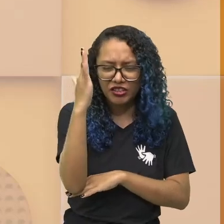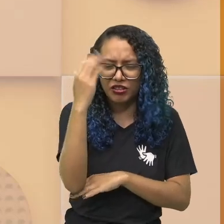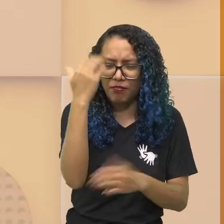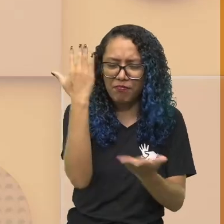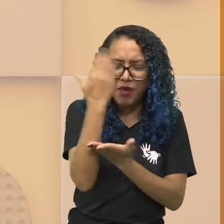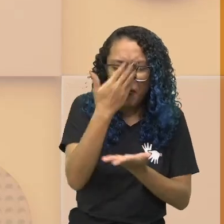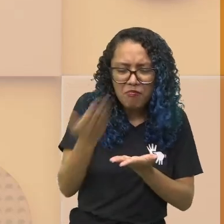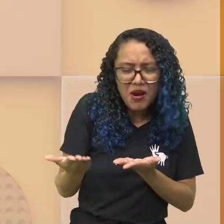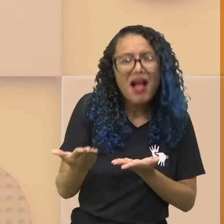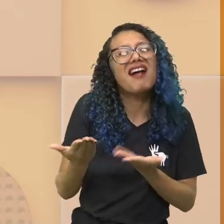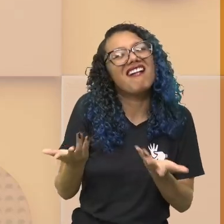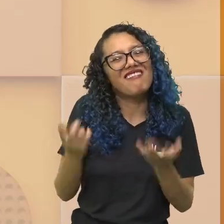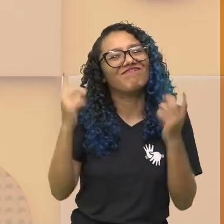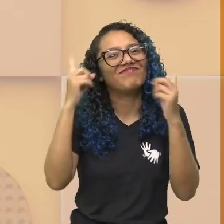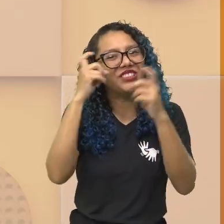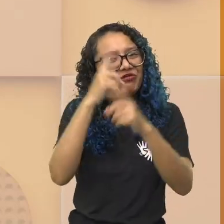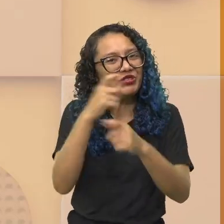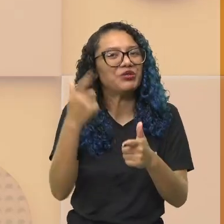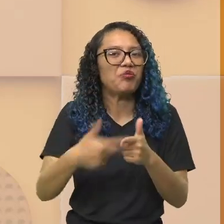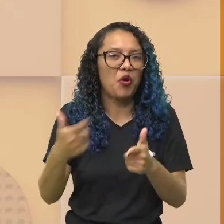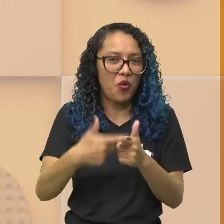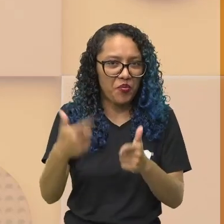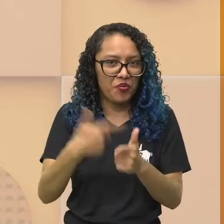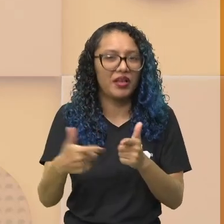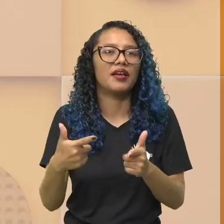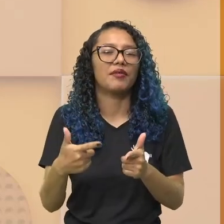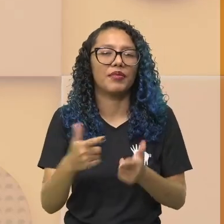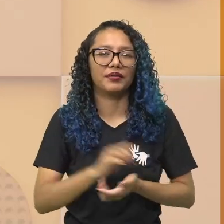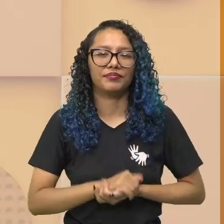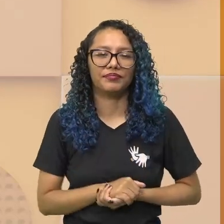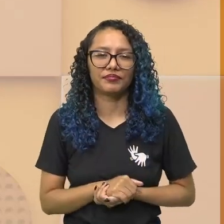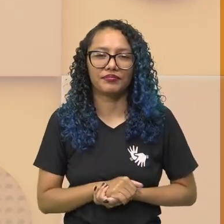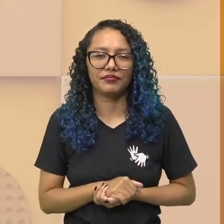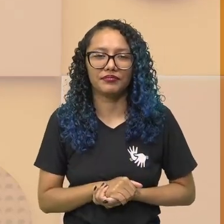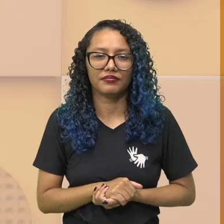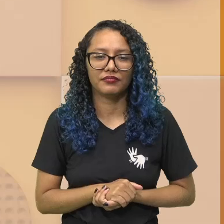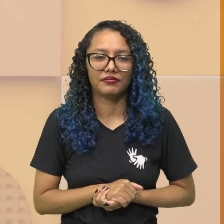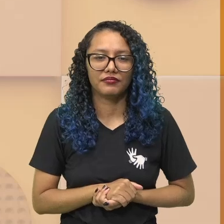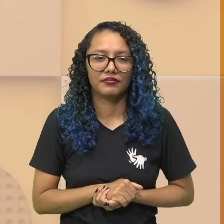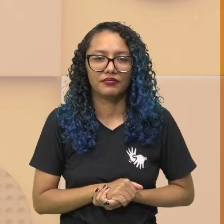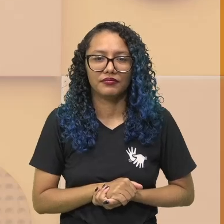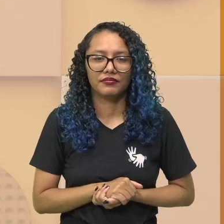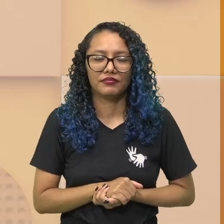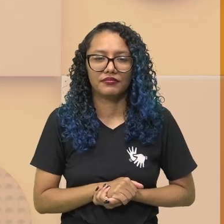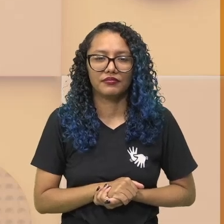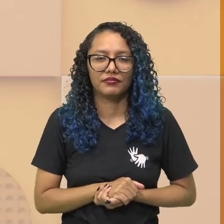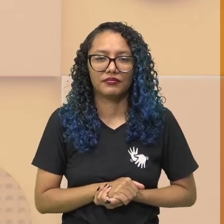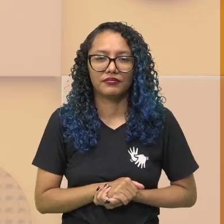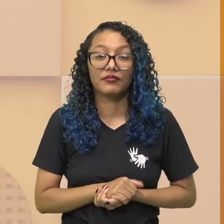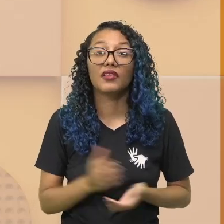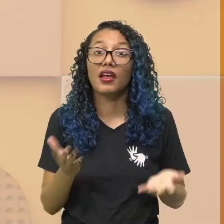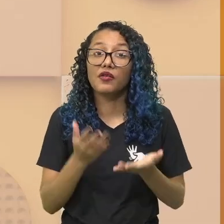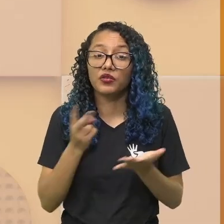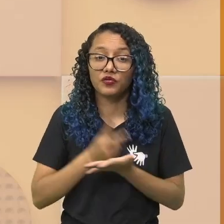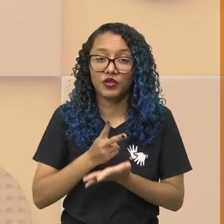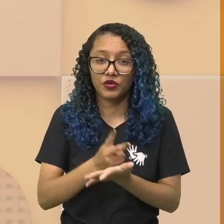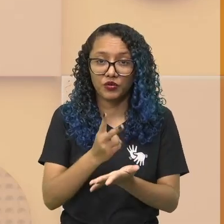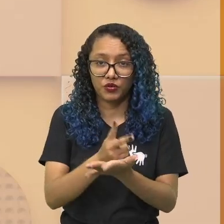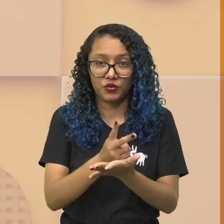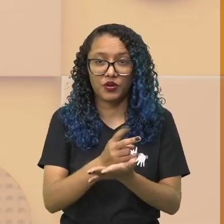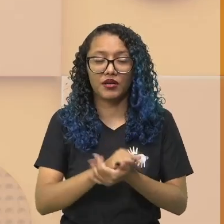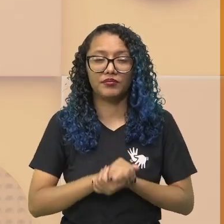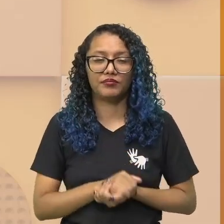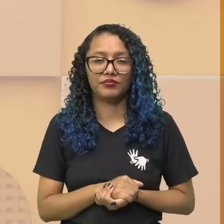grande. Pessoal, a gente já conheceu, estamos revisando, né, sobre a questão ali da Amazônia. A gente vai continuar agora